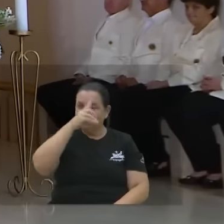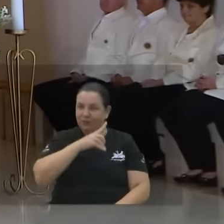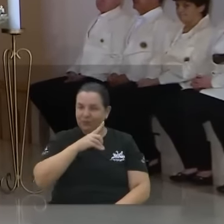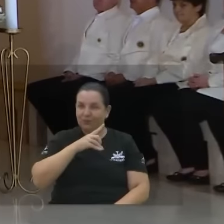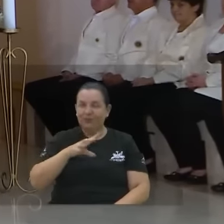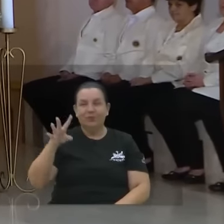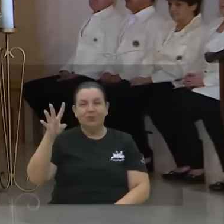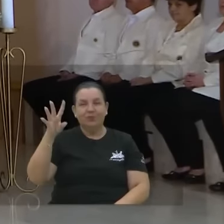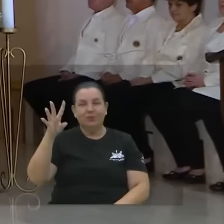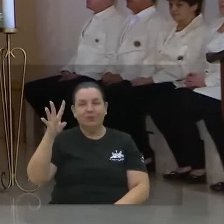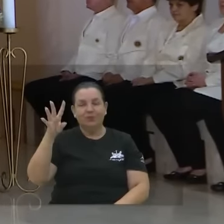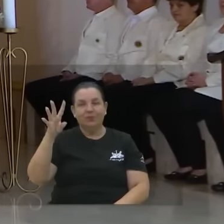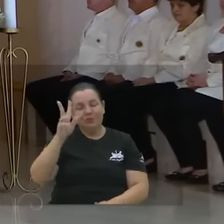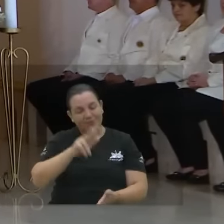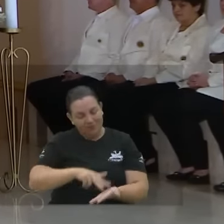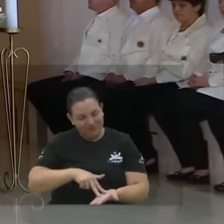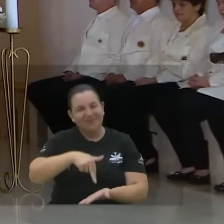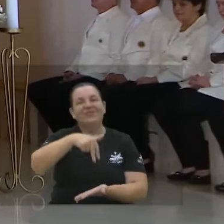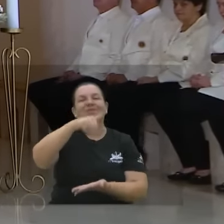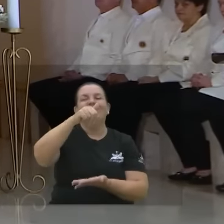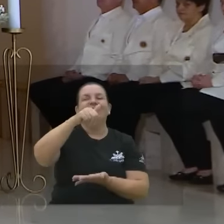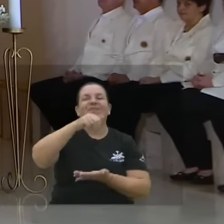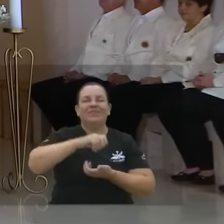da Páscoa.